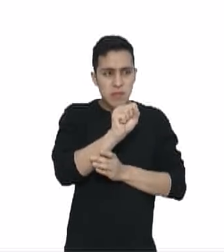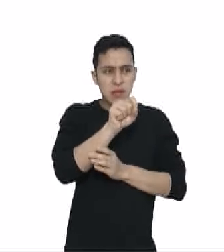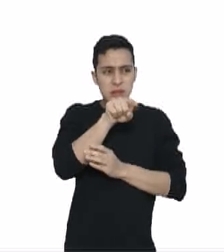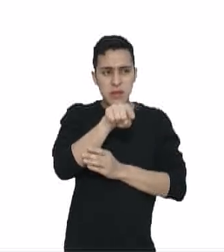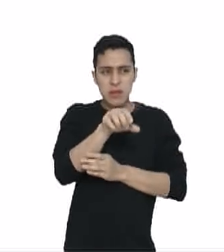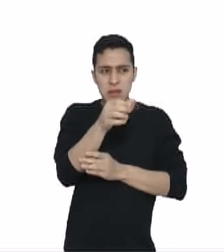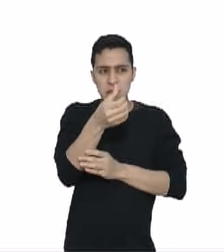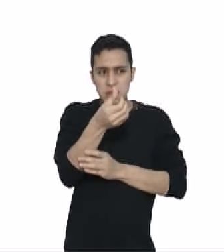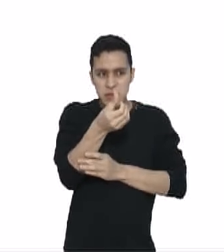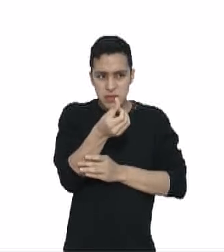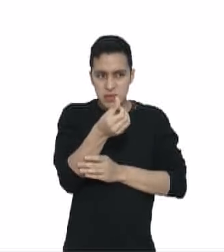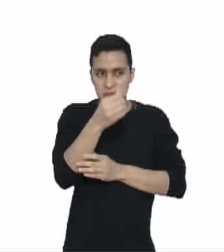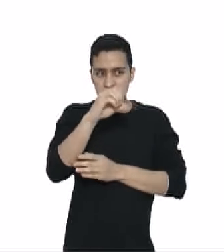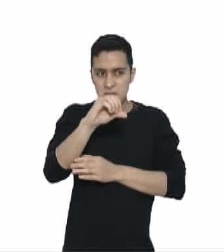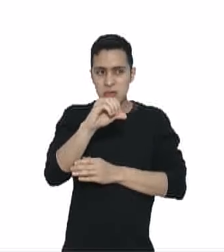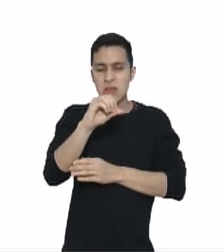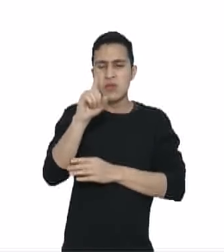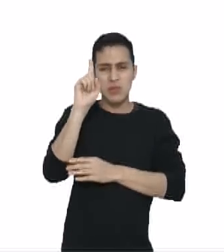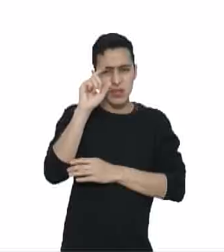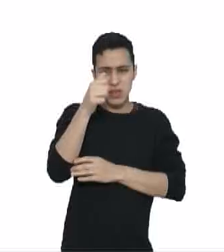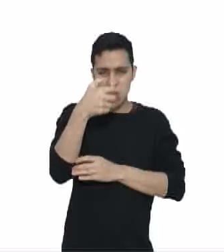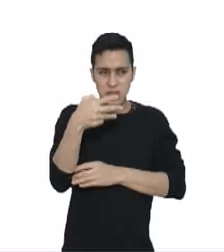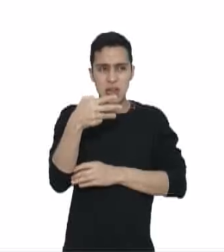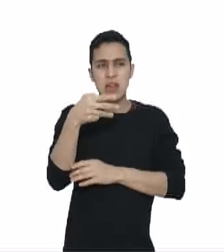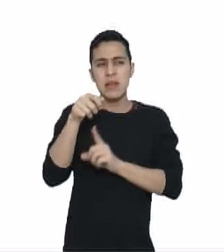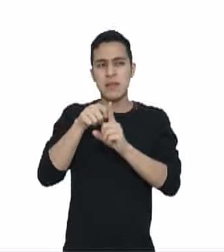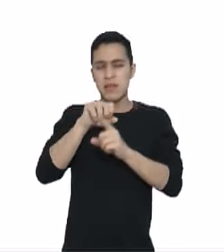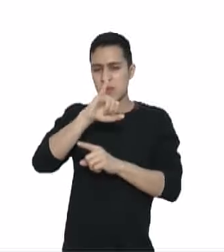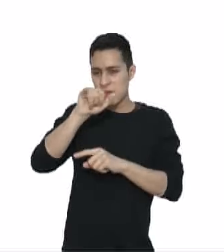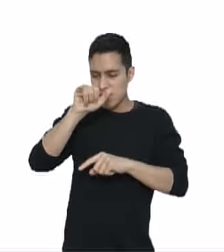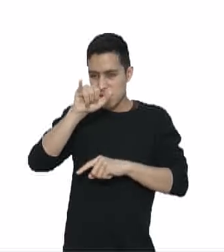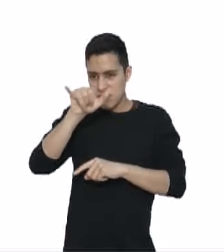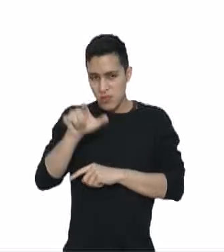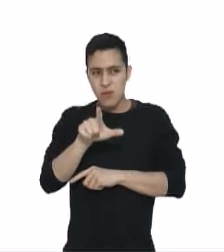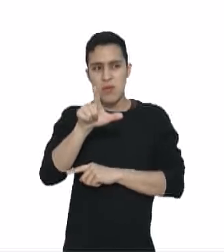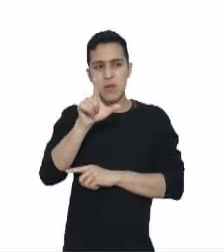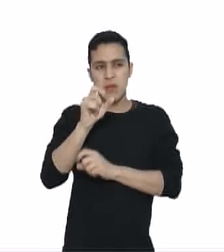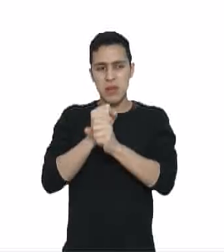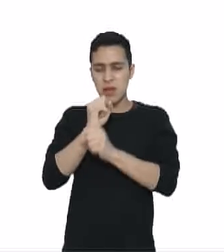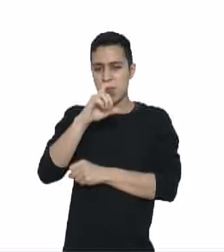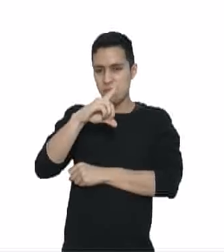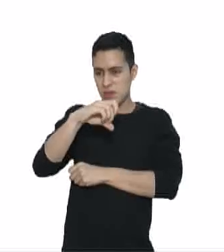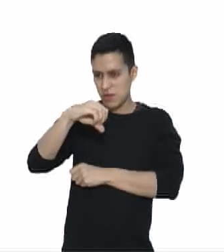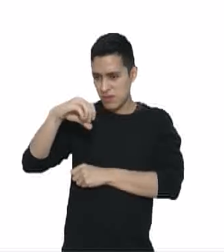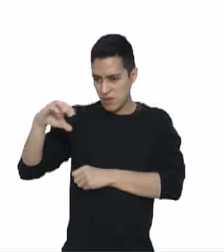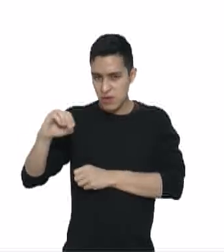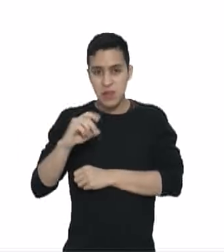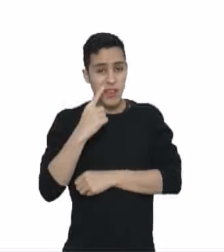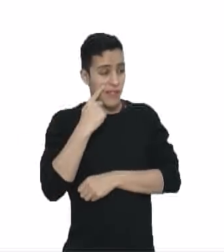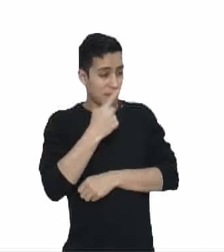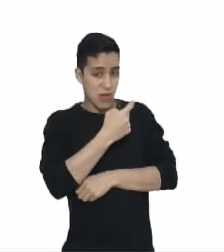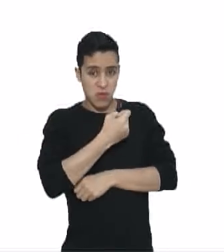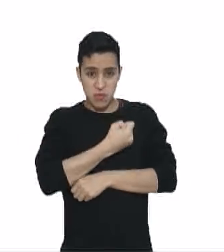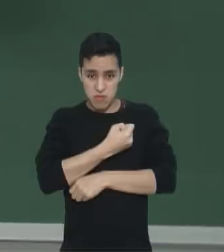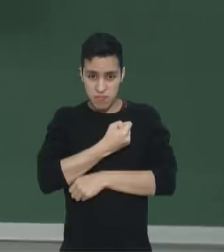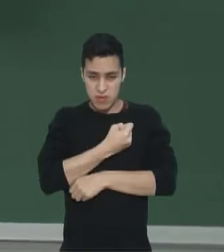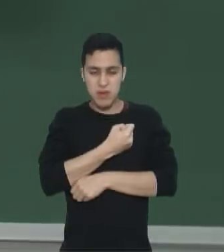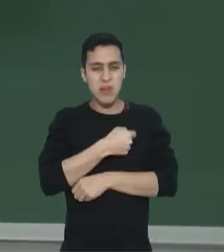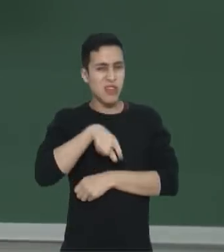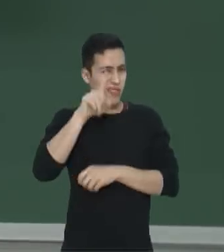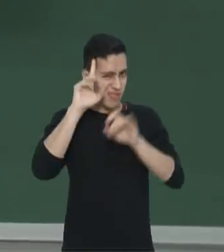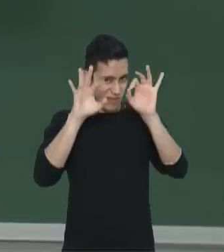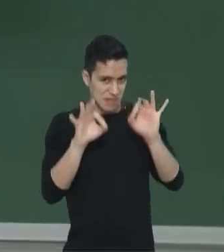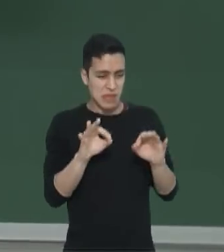8.069, de 13 de julho de 1990. Nós temos o número e a data da